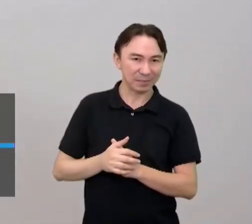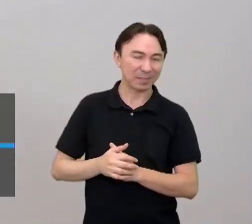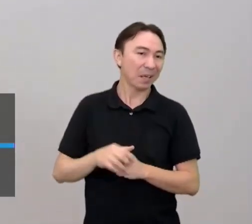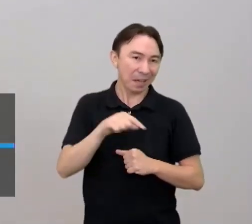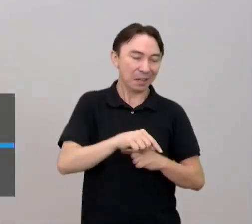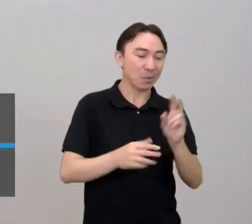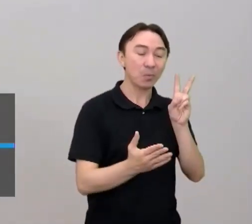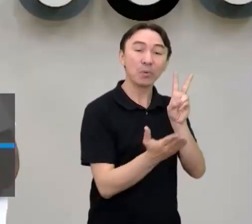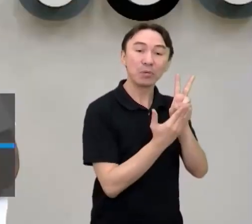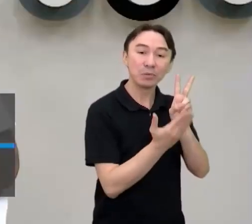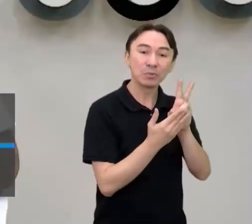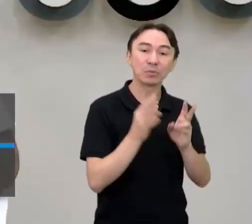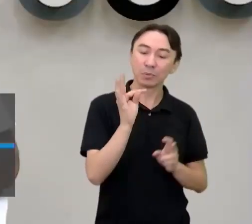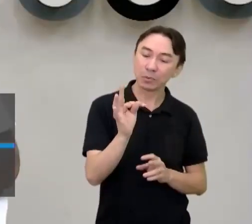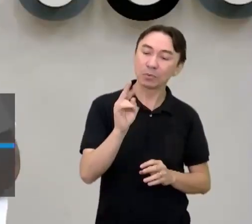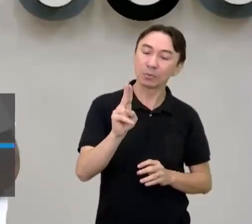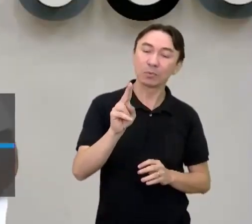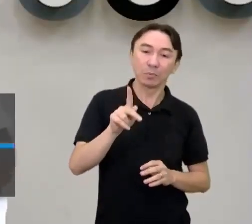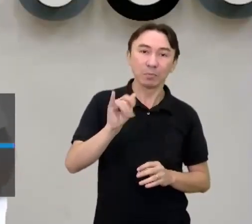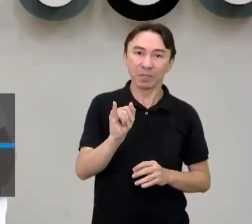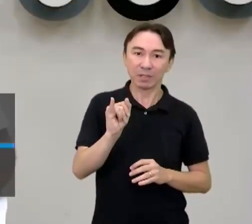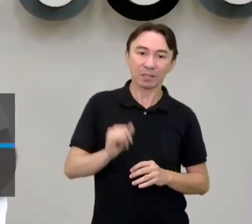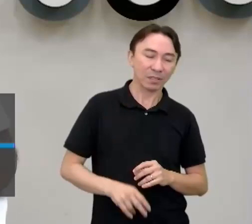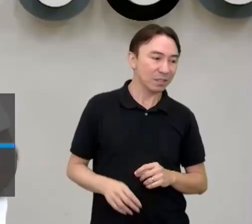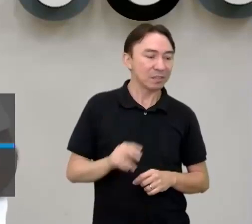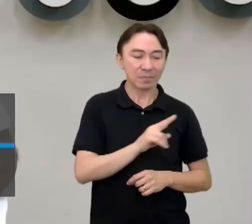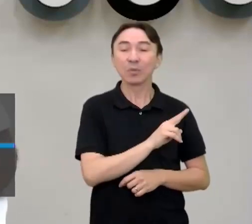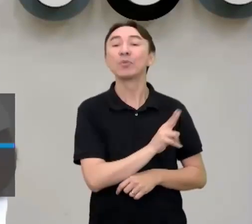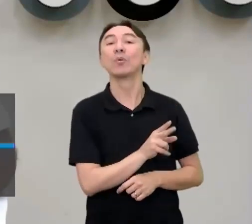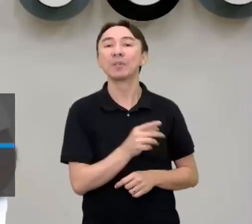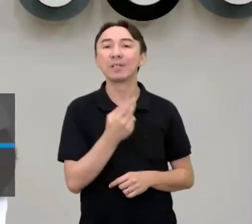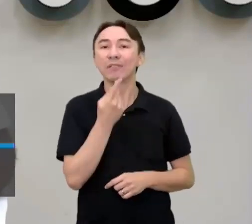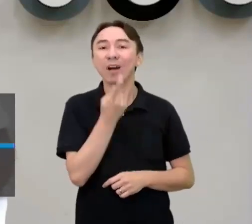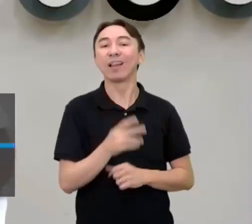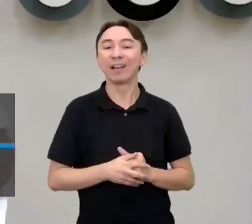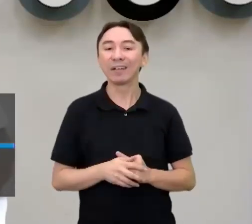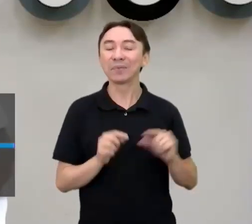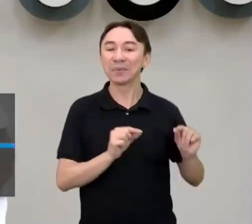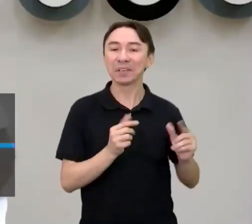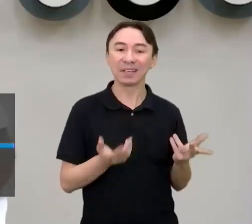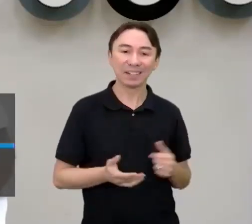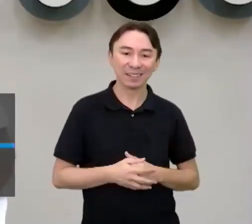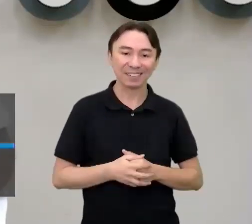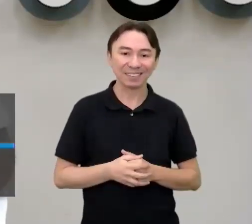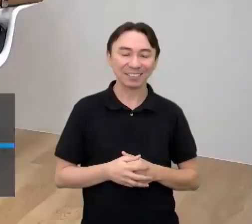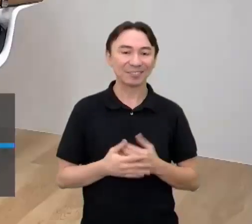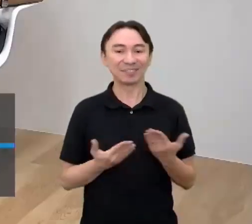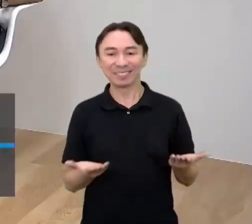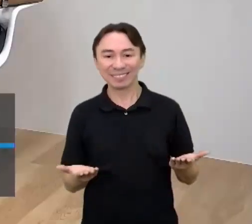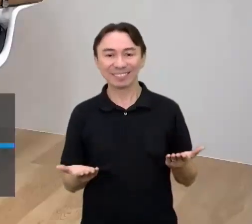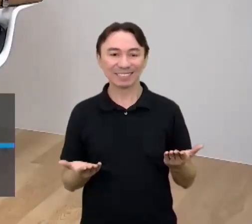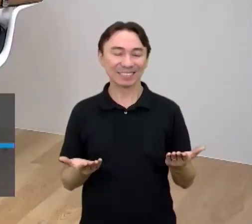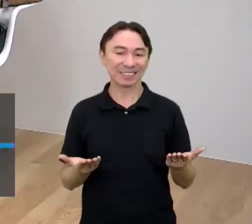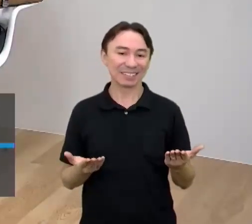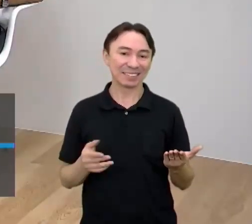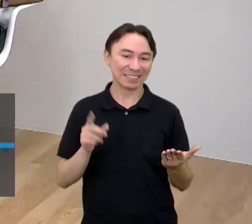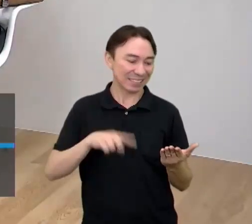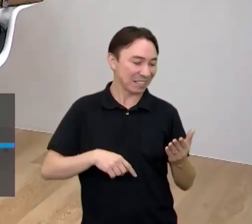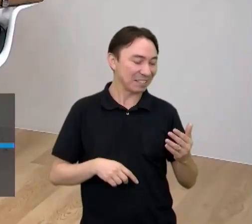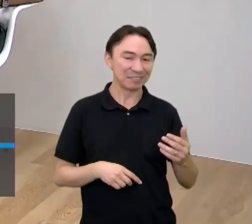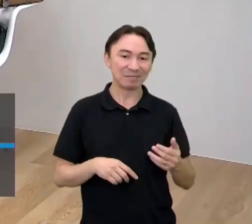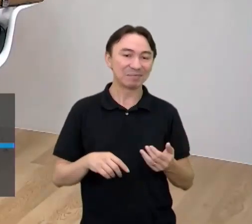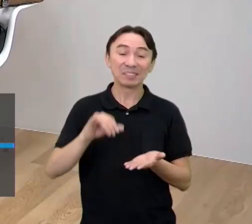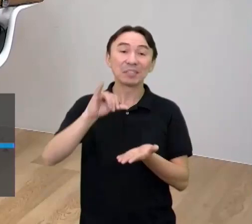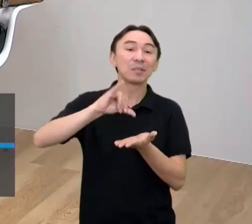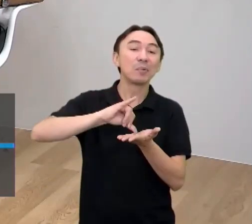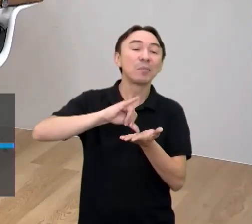chamavam aqui? Nossa, eu lembro só o Brasil. Era Pindorama, mas... Pindorama é bonitinho. Sim, Pindorama é bonitinho. Pindorama é bonitinho. Mas a região daqui eu não